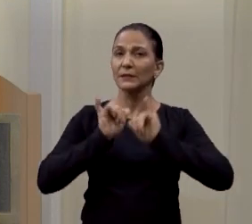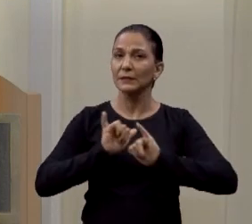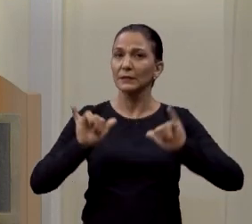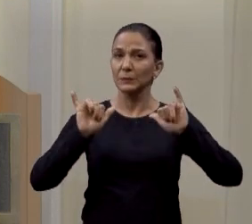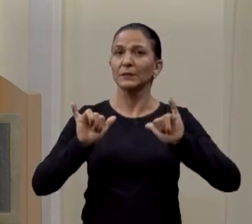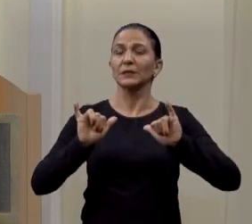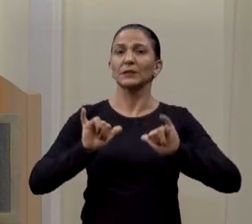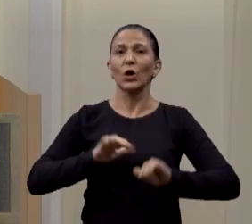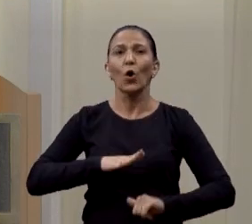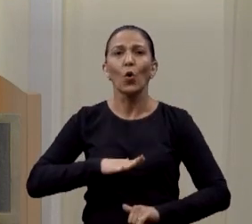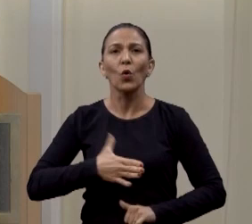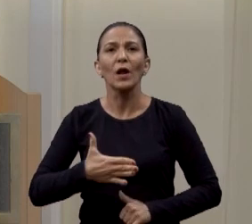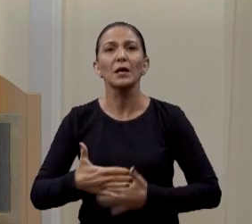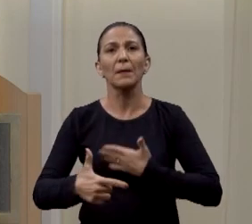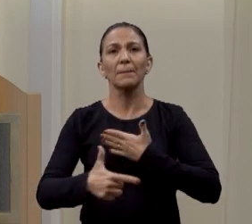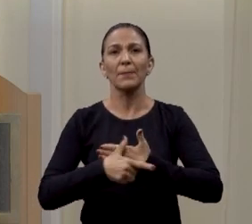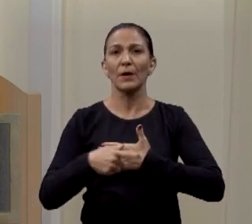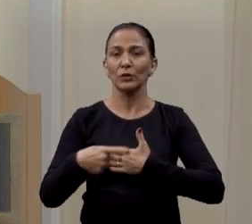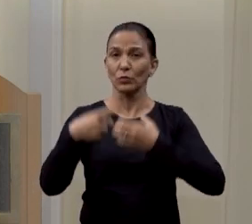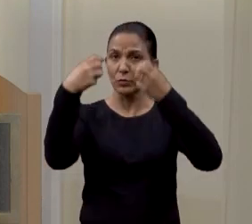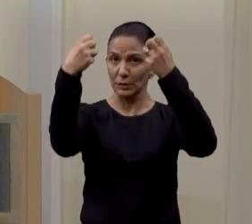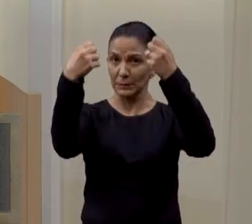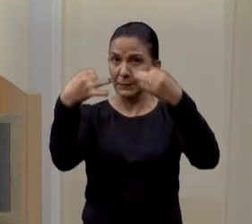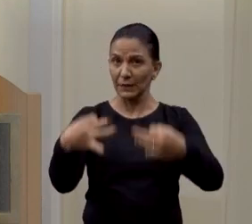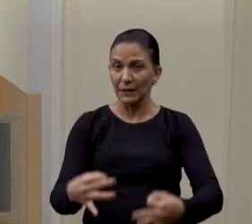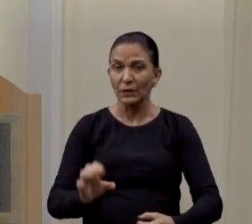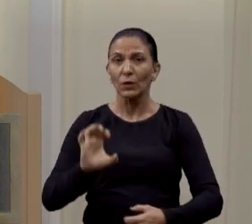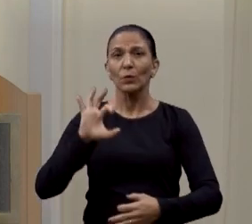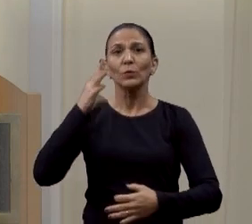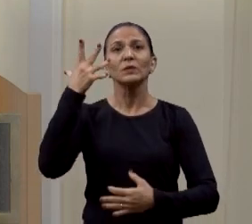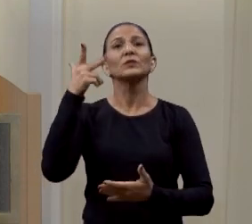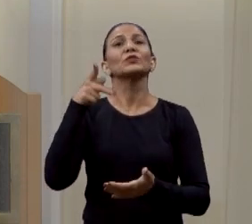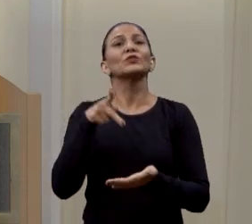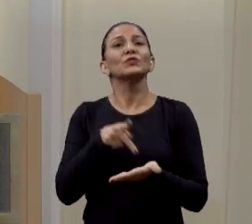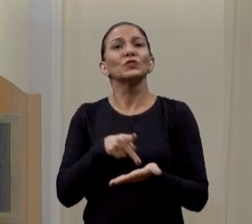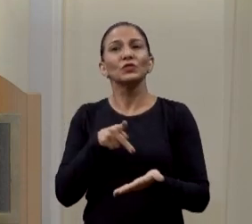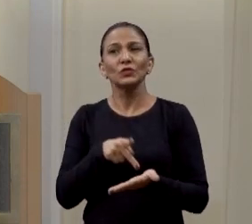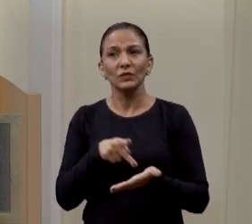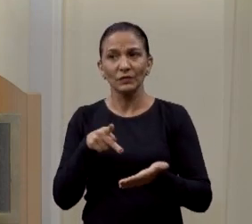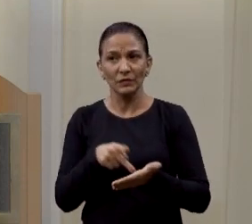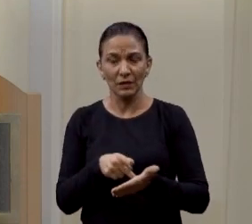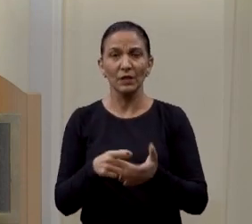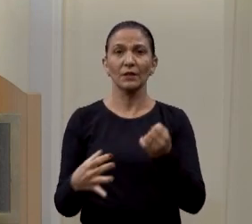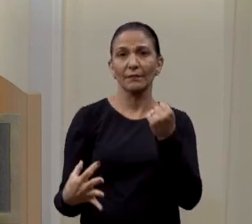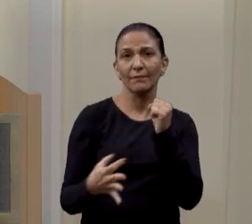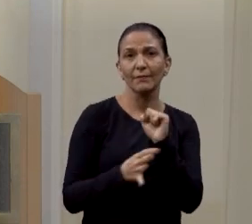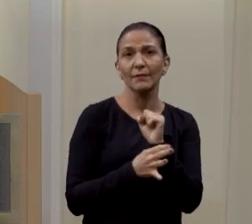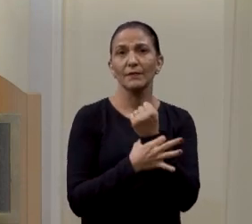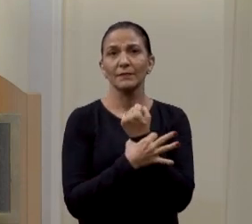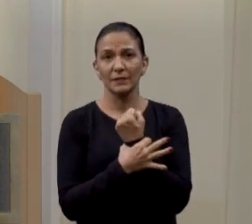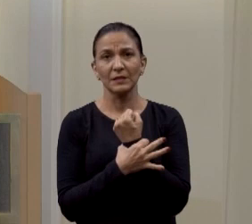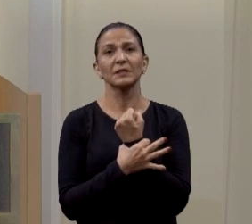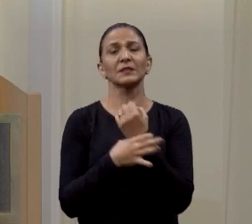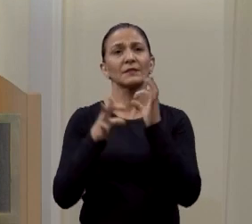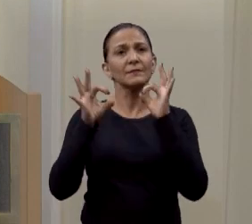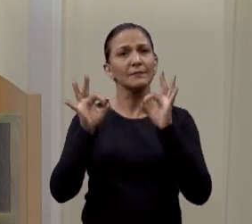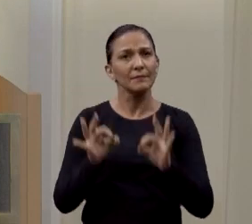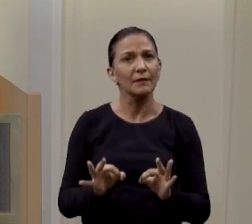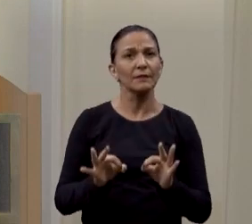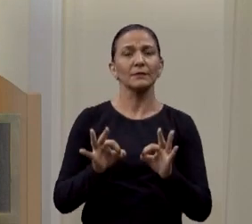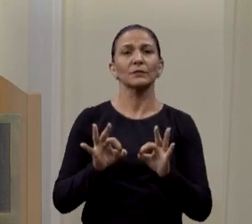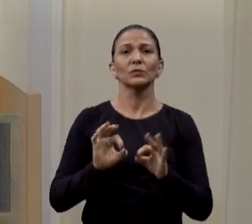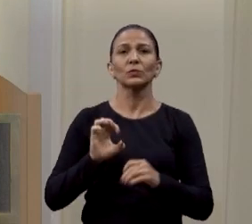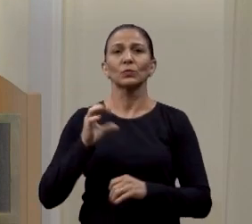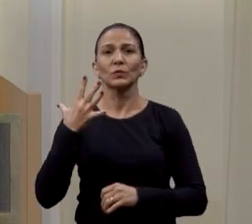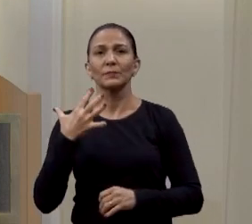seu papel, esclarecendo à população o que de fato havia acontecido, agindo na defesa dos fatos de maneira ímpar.